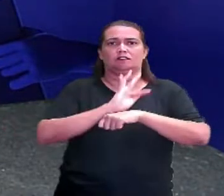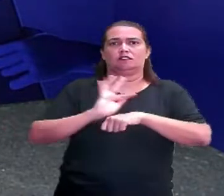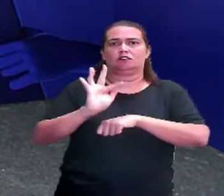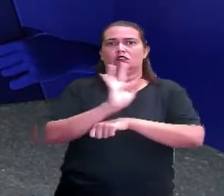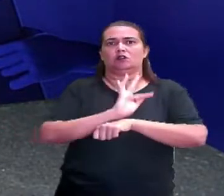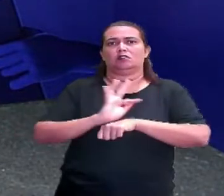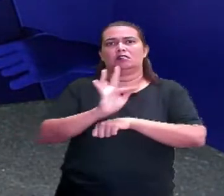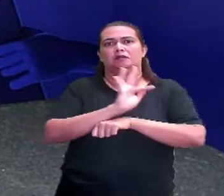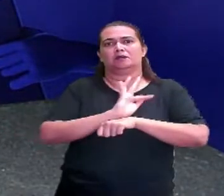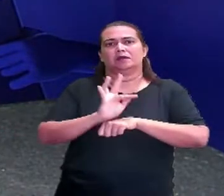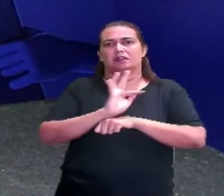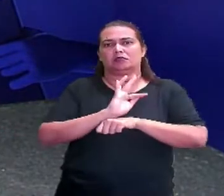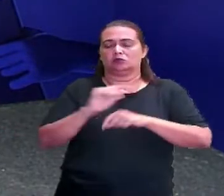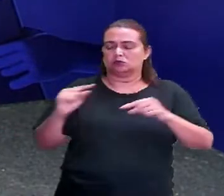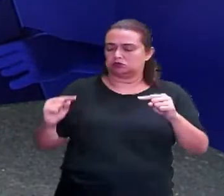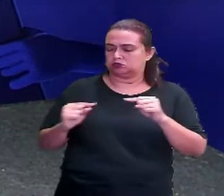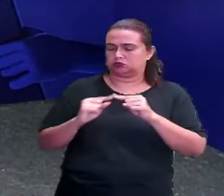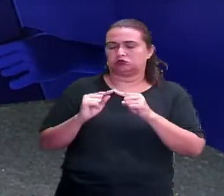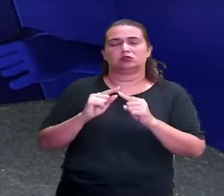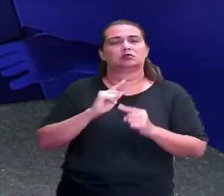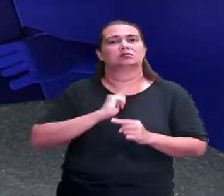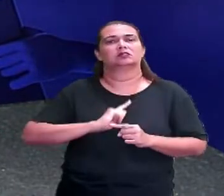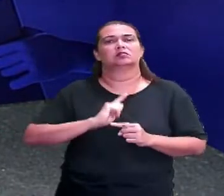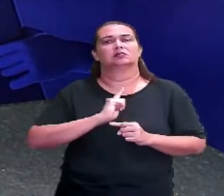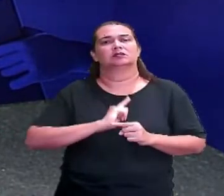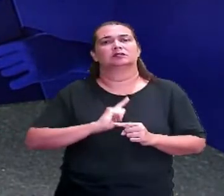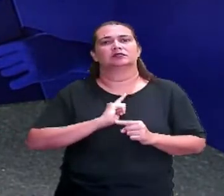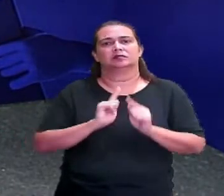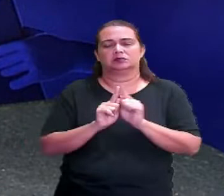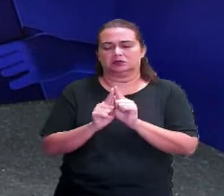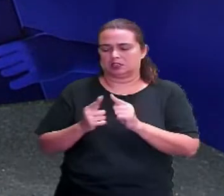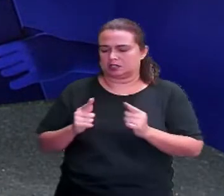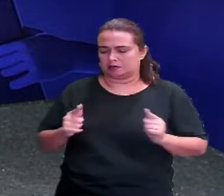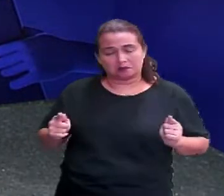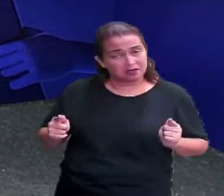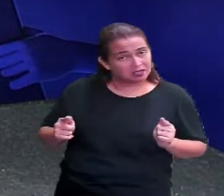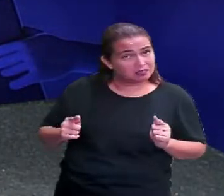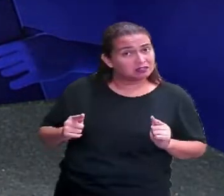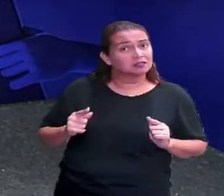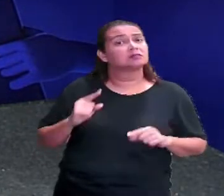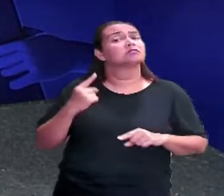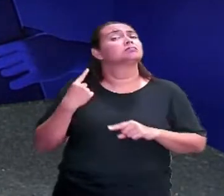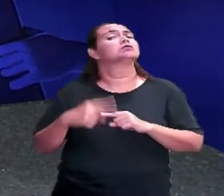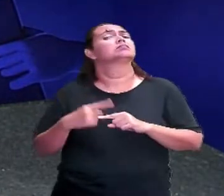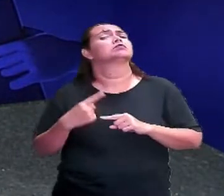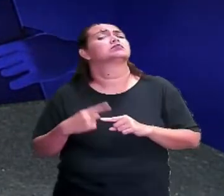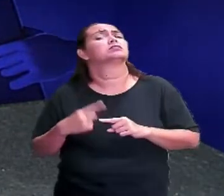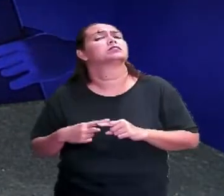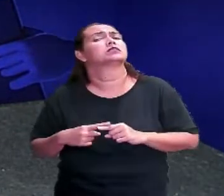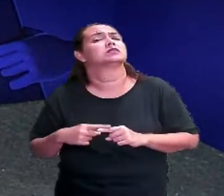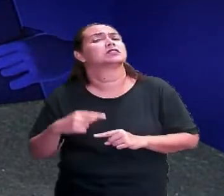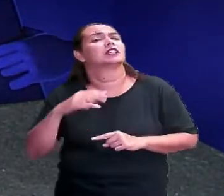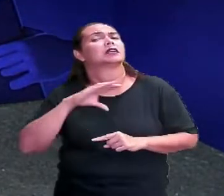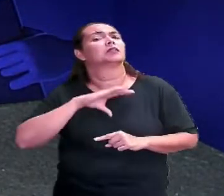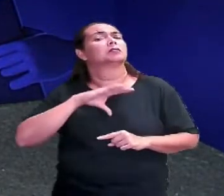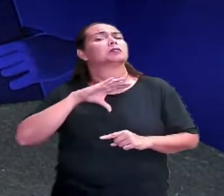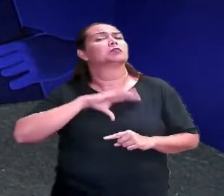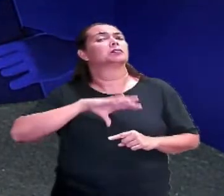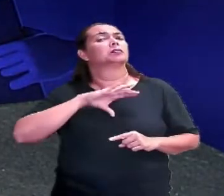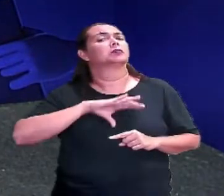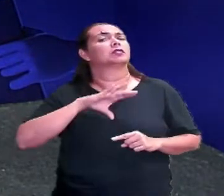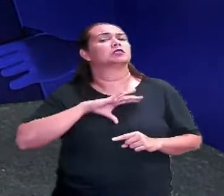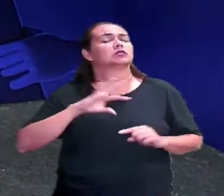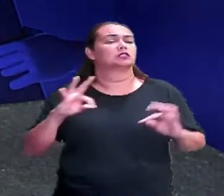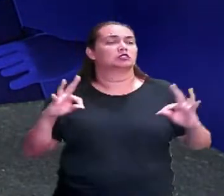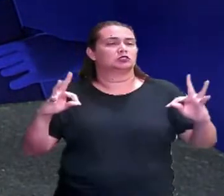ou orienta a gramática. Por quê? Porque é um português, digamos assim, que